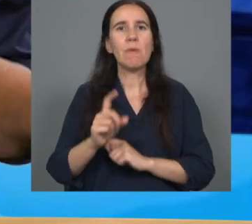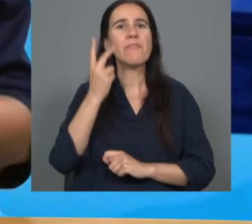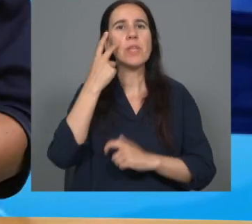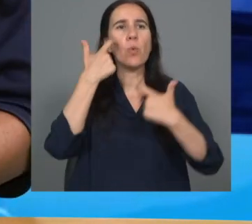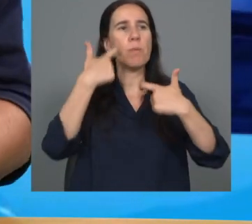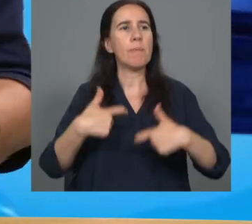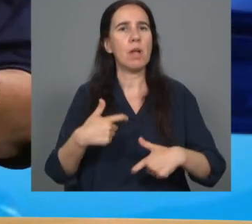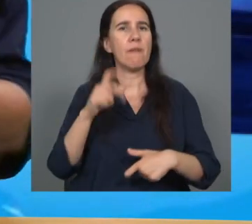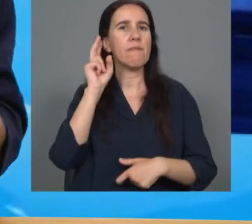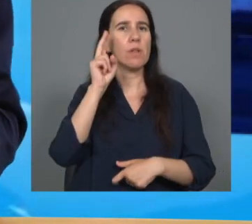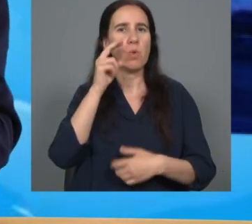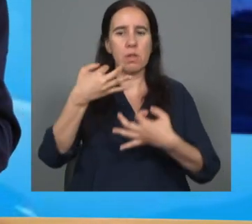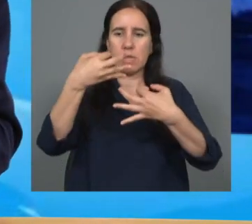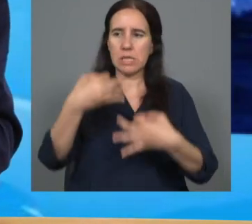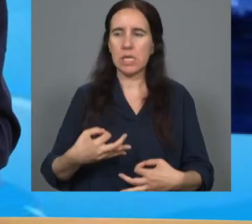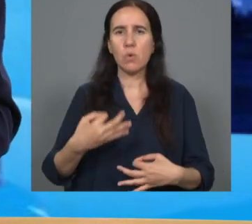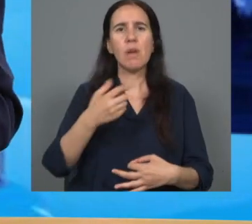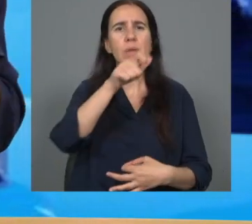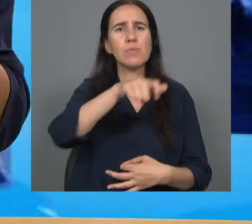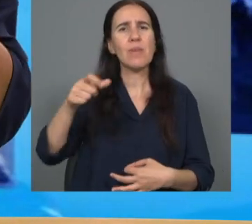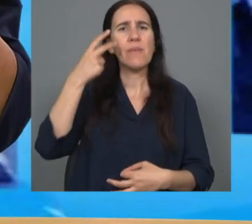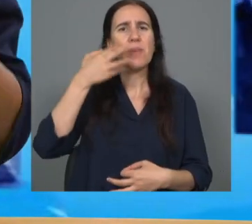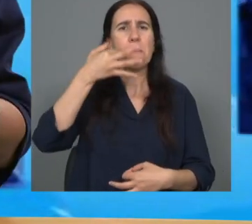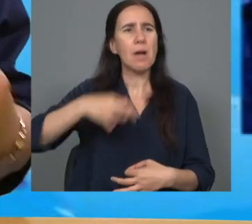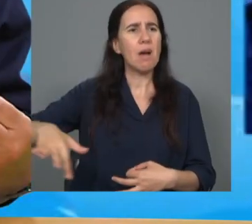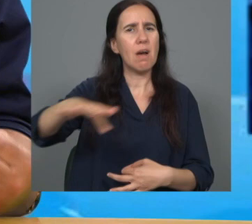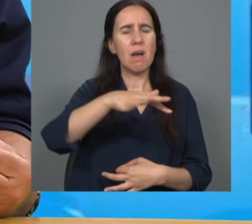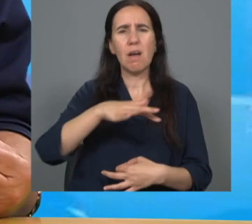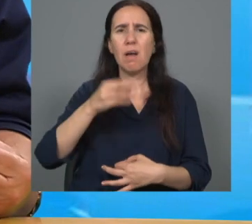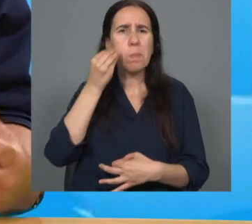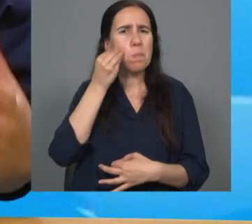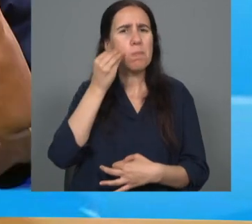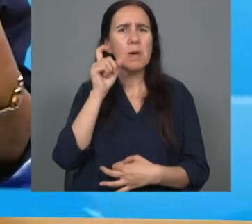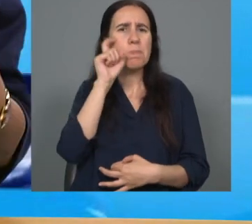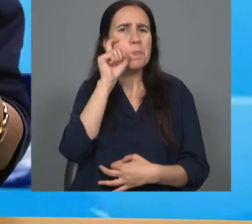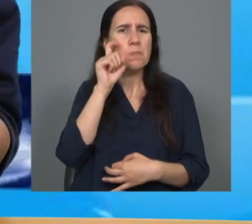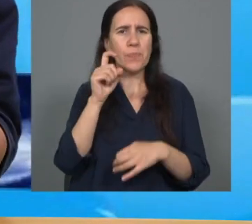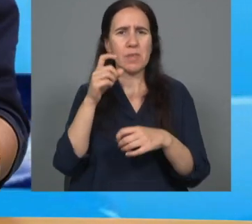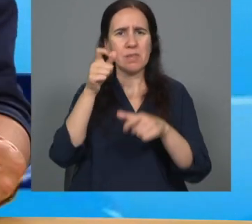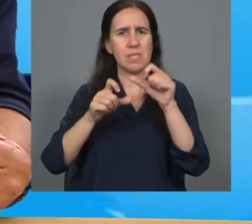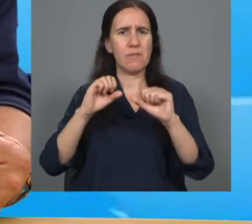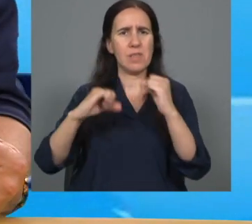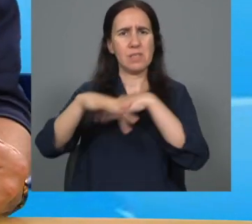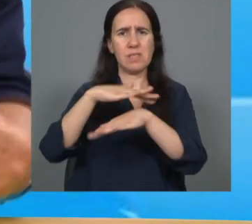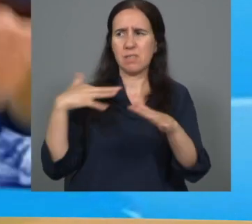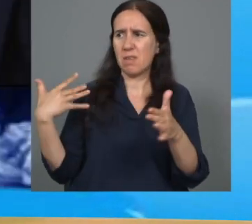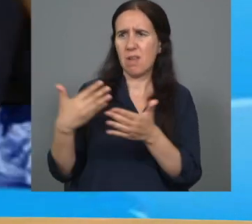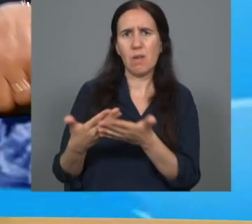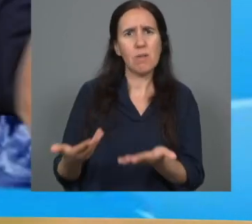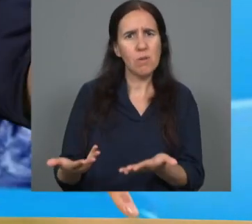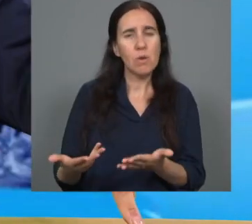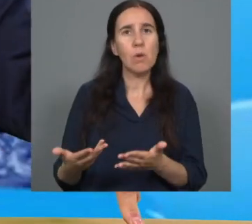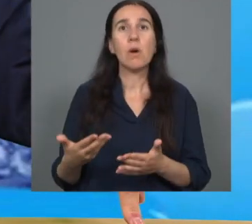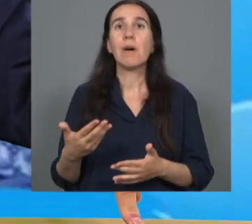humana, a dignidade de todas as vidas humanas, são pilares desta civilização. E, portanto, é preciso, quando